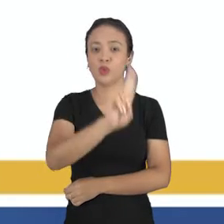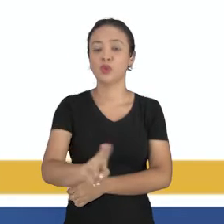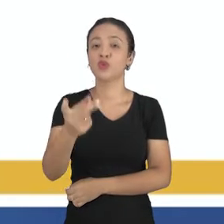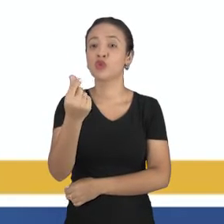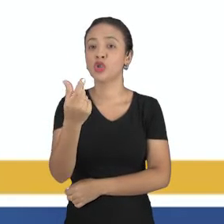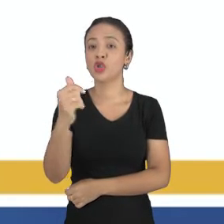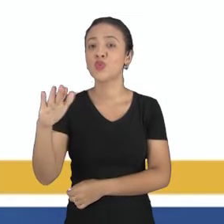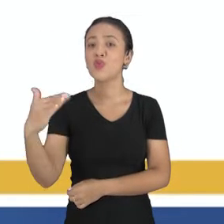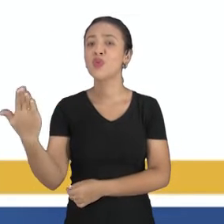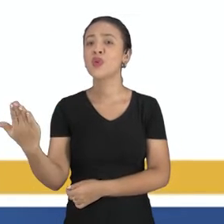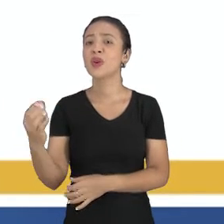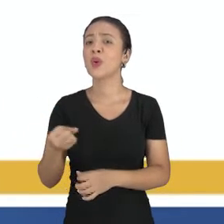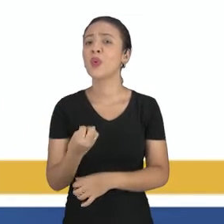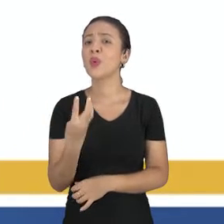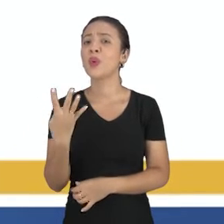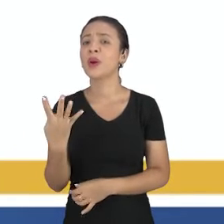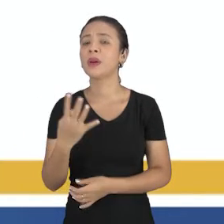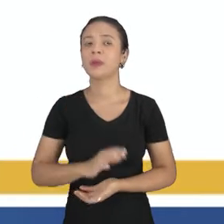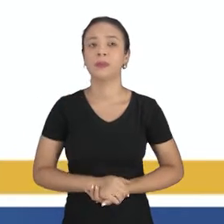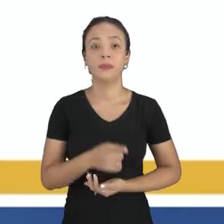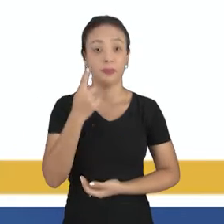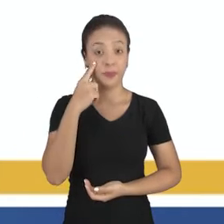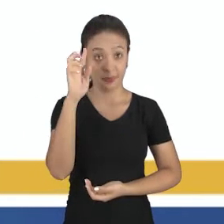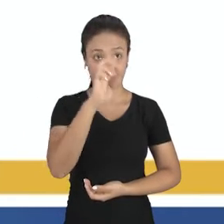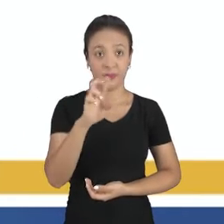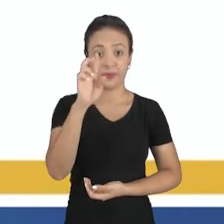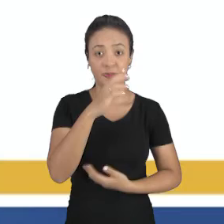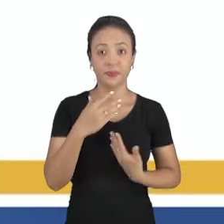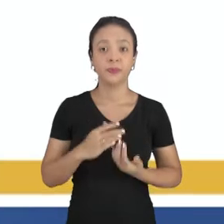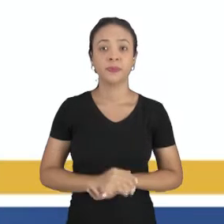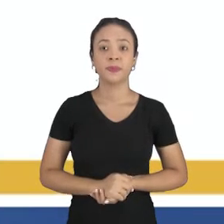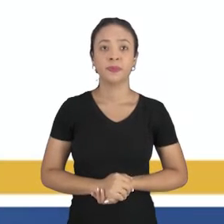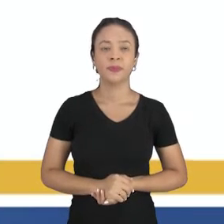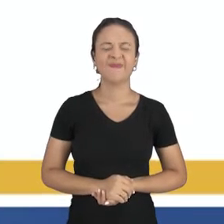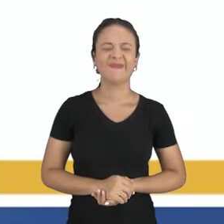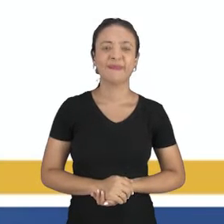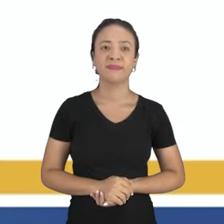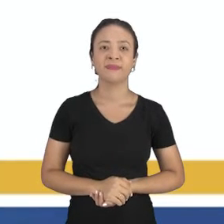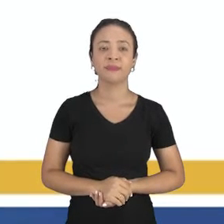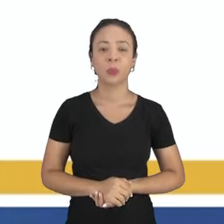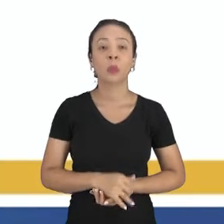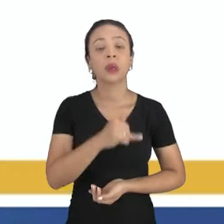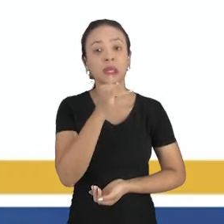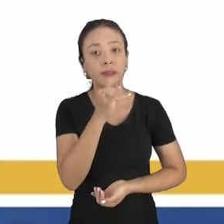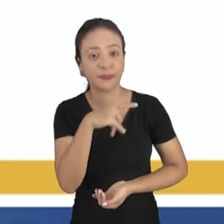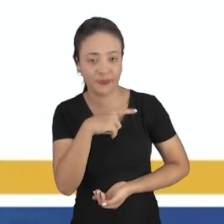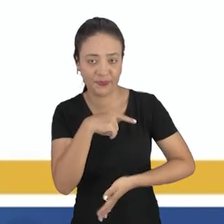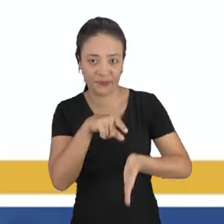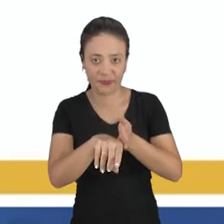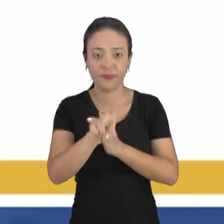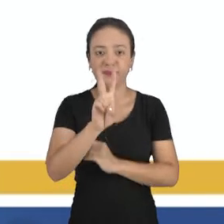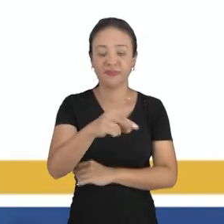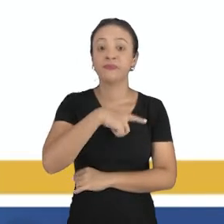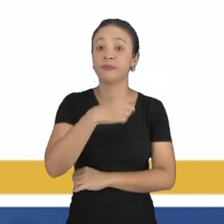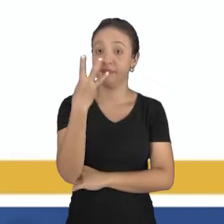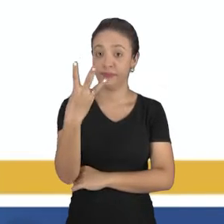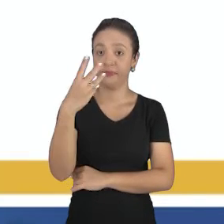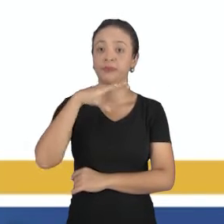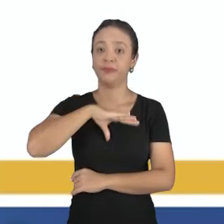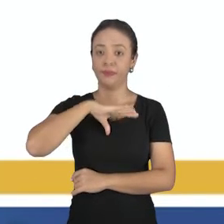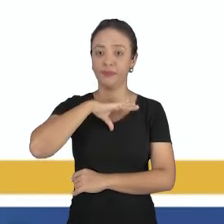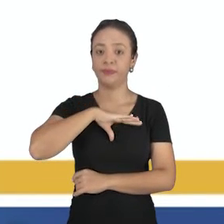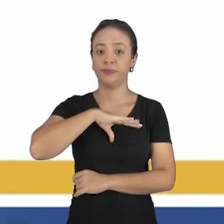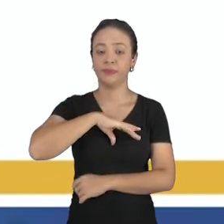gasto de então Observe aí pessoal e nesse caso a três cidades